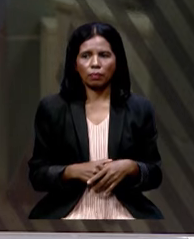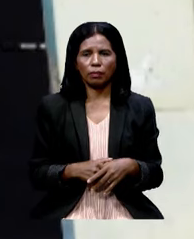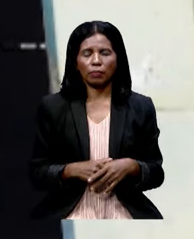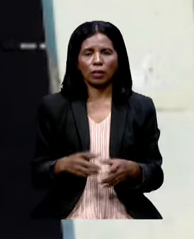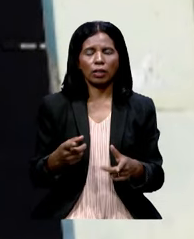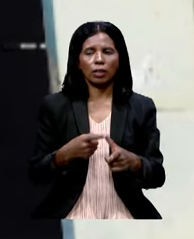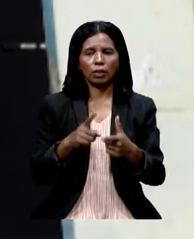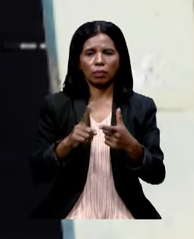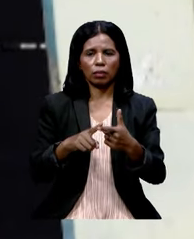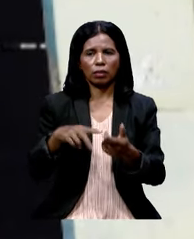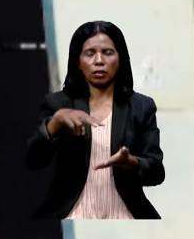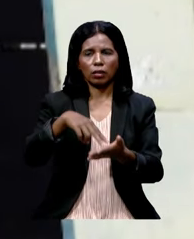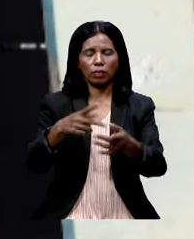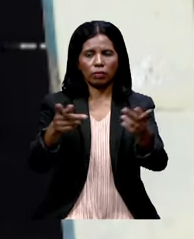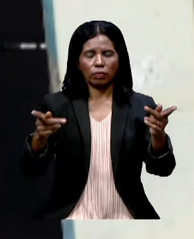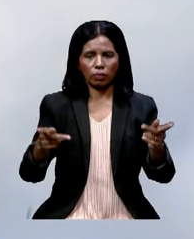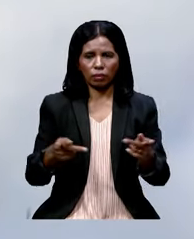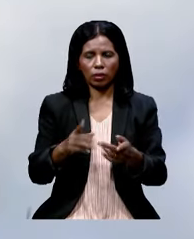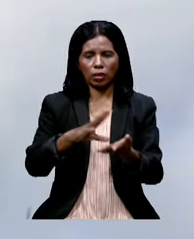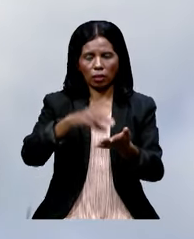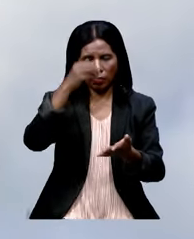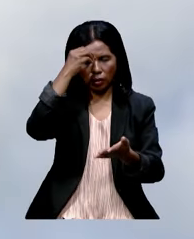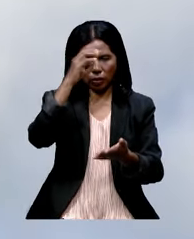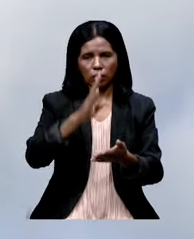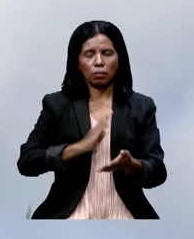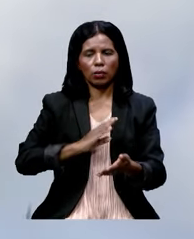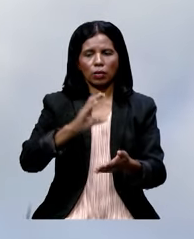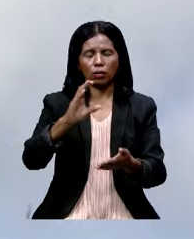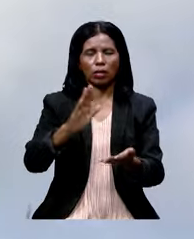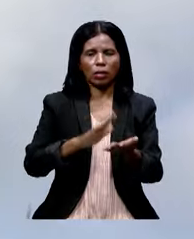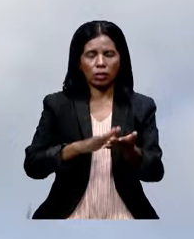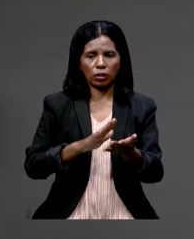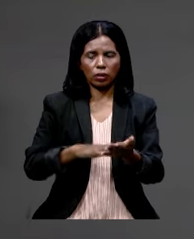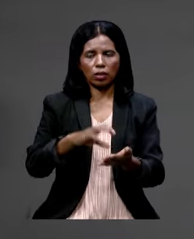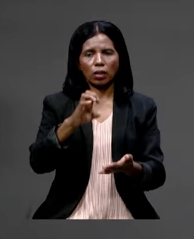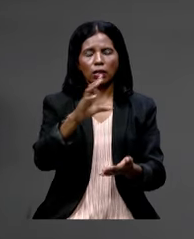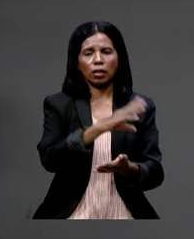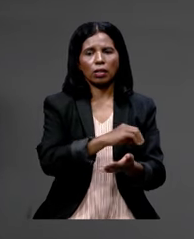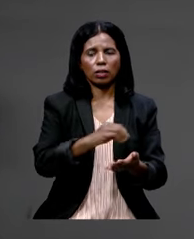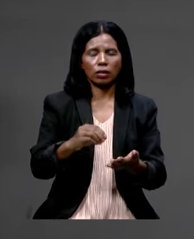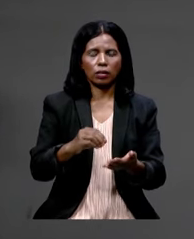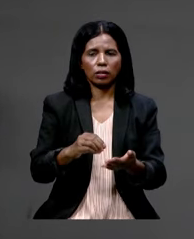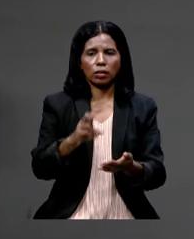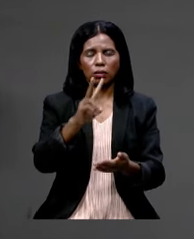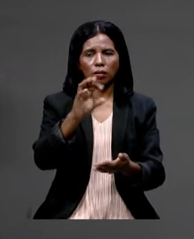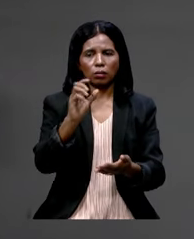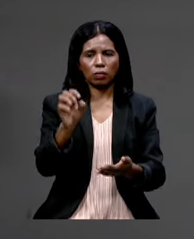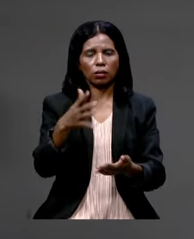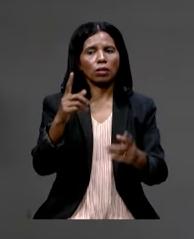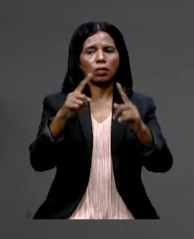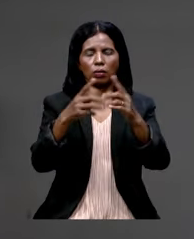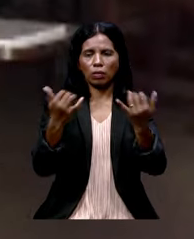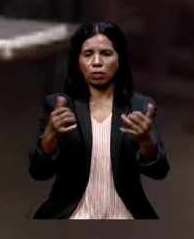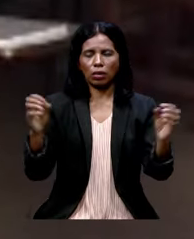Depois de estabelecimento Centro Comunitário Aprendizagem Balcão, com a escola equivalência e a Rio Rosa Andrés em Lima, estou agora lá